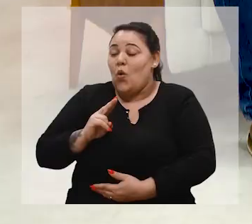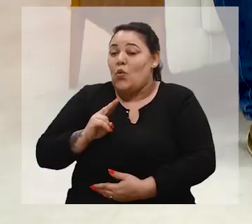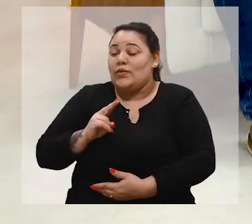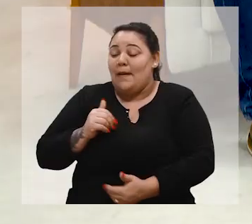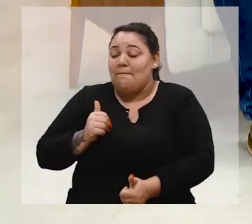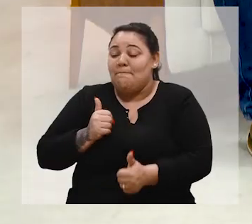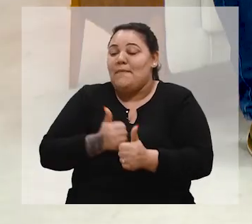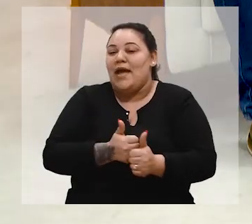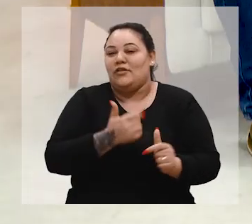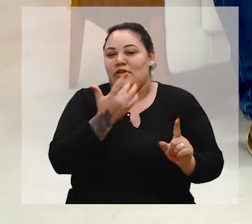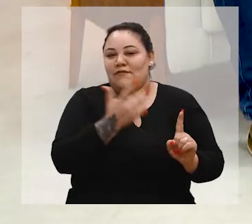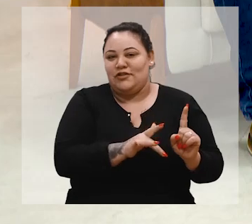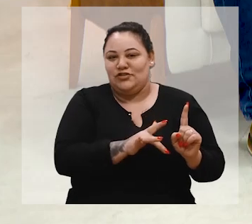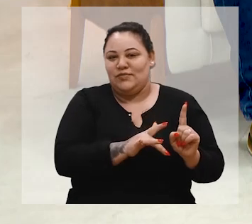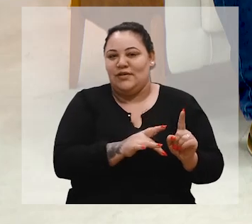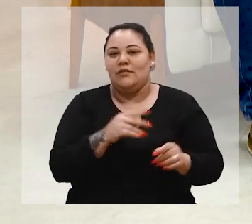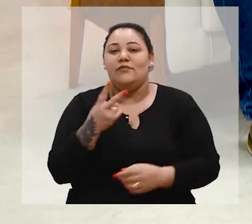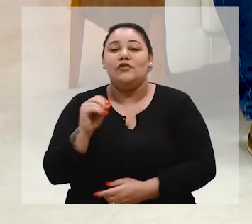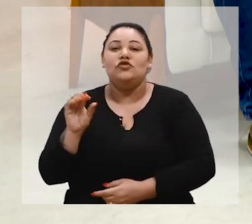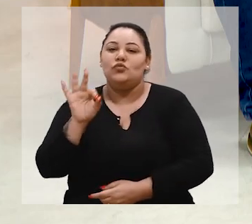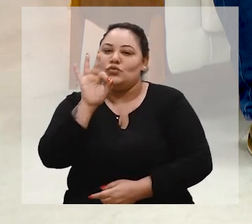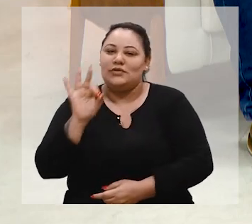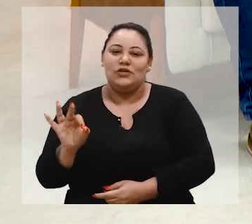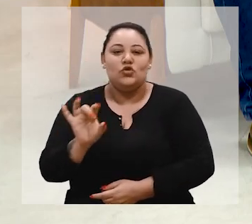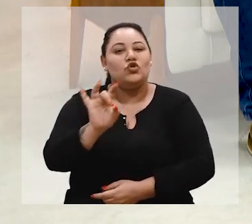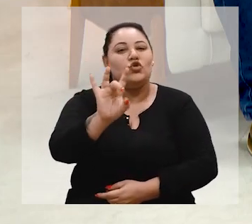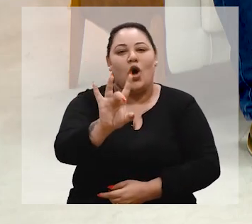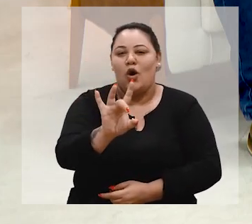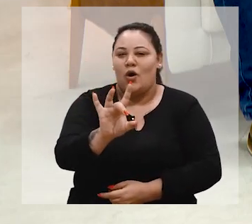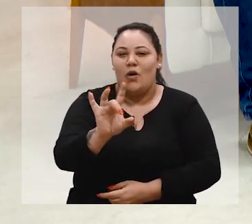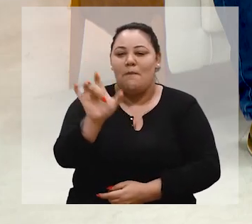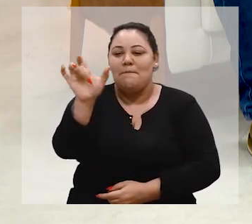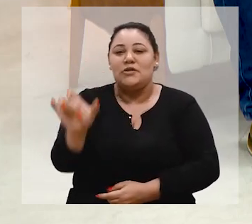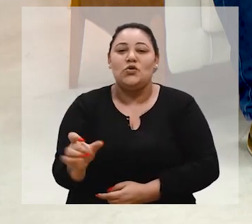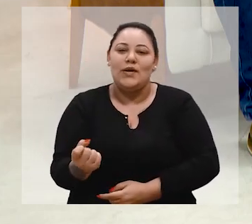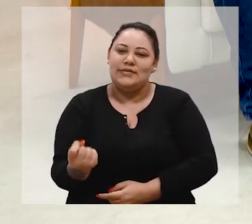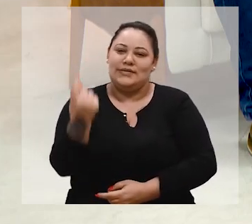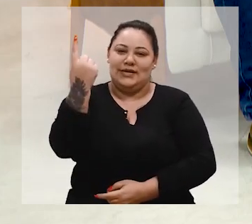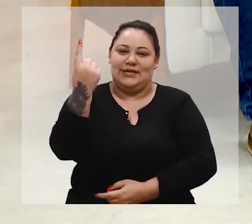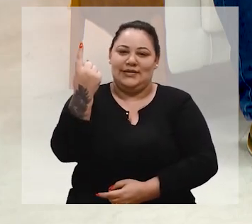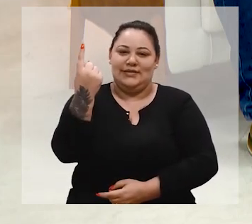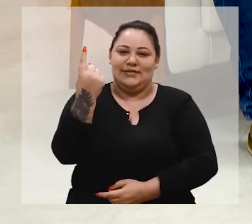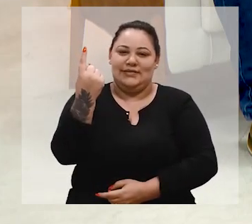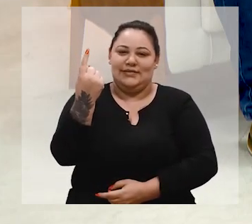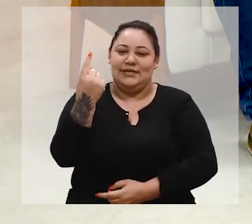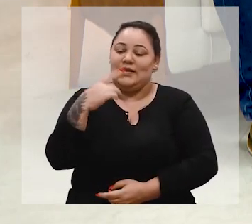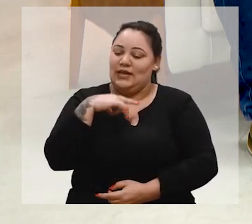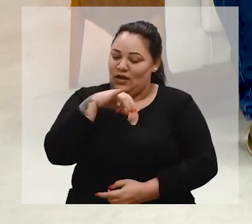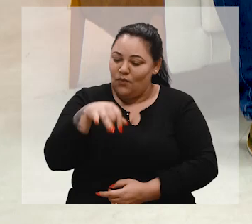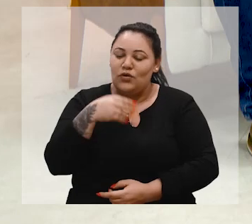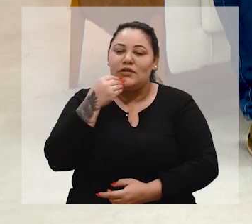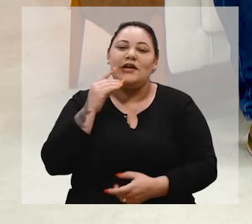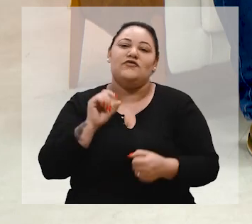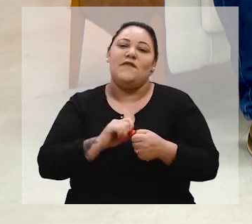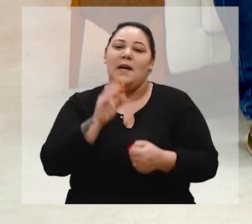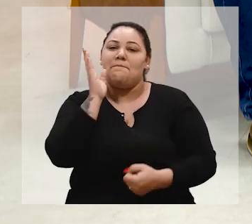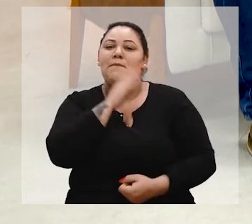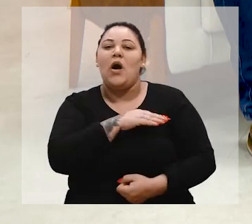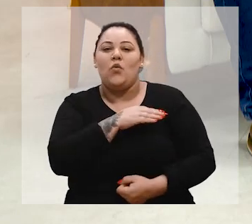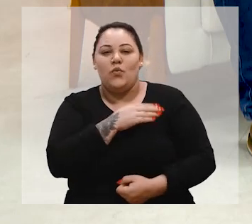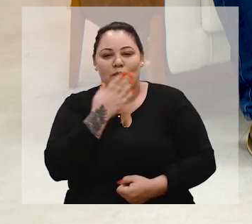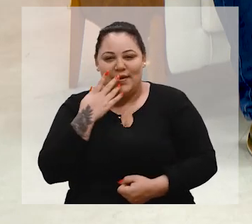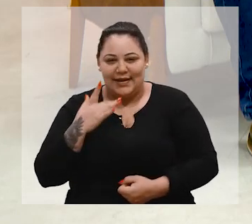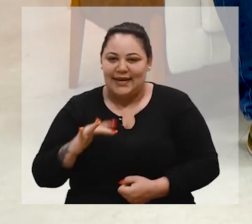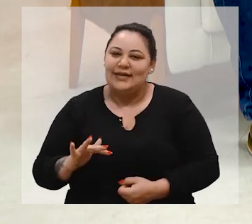vítima. 20% é que a gente tem esse tipo de situação, que são estranhos, que por oportunidade acabam fazendo